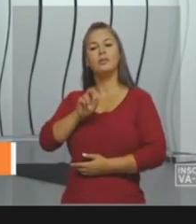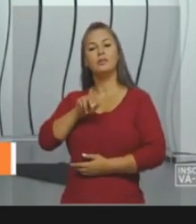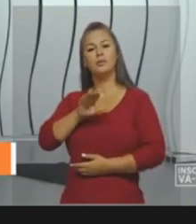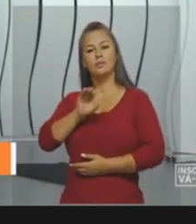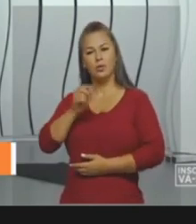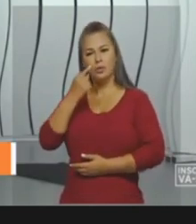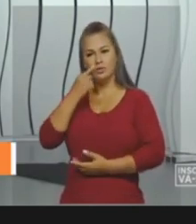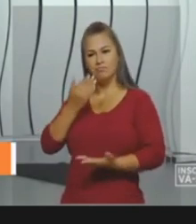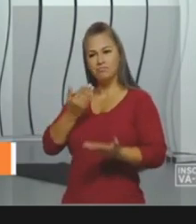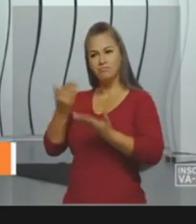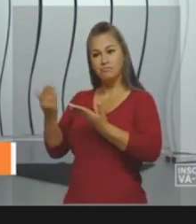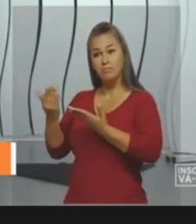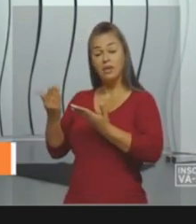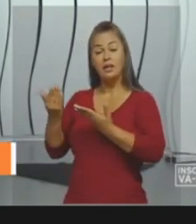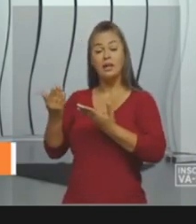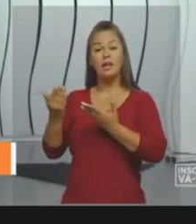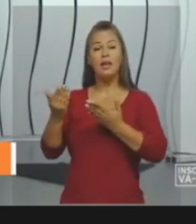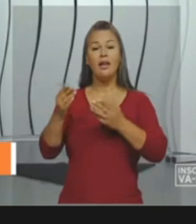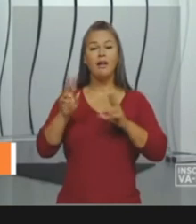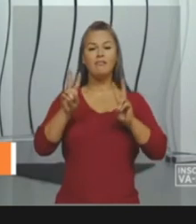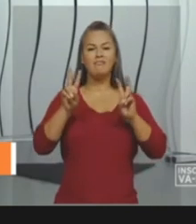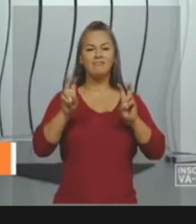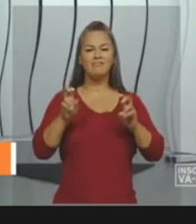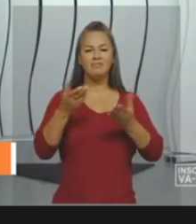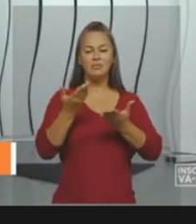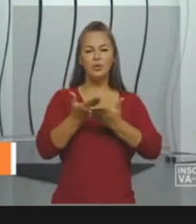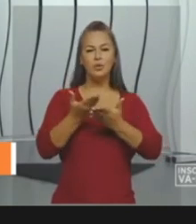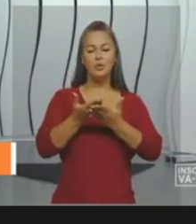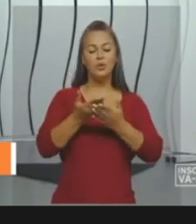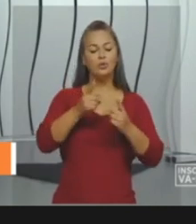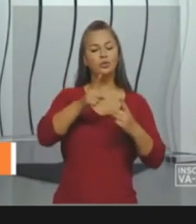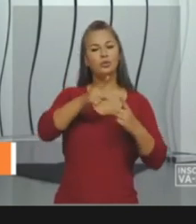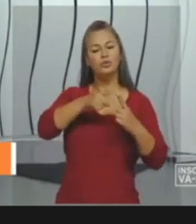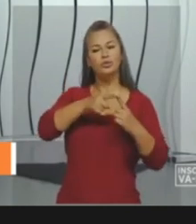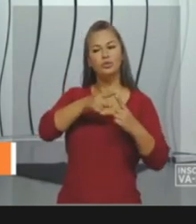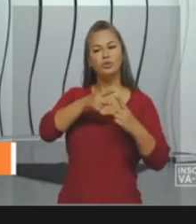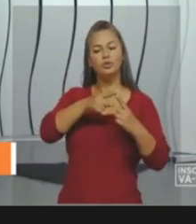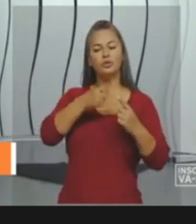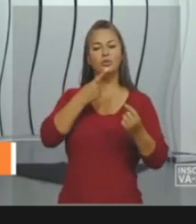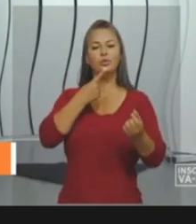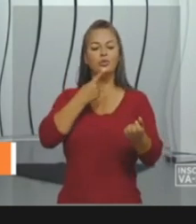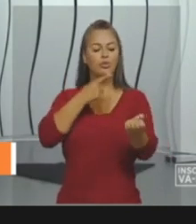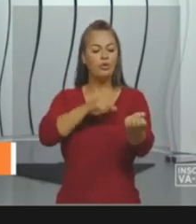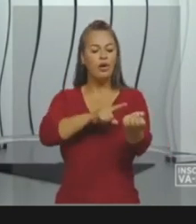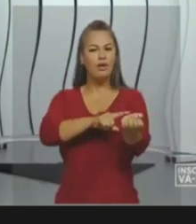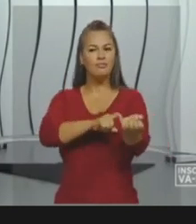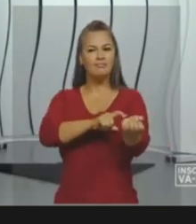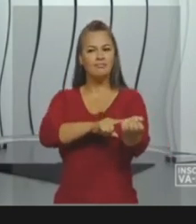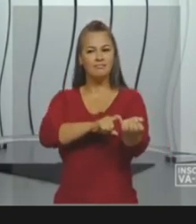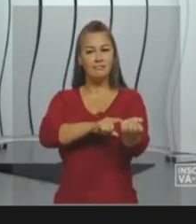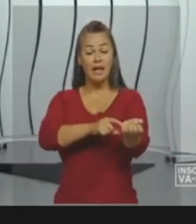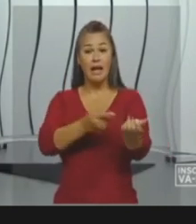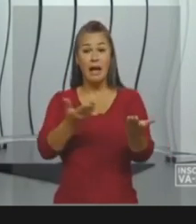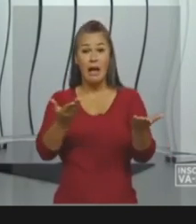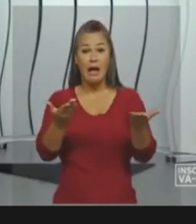sobre grupos sanguíneos. Essa aula é voltada para os alunos do 9º ano do ensino